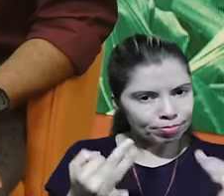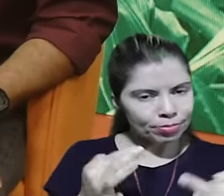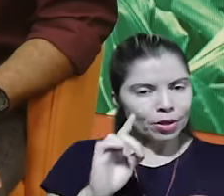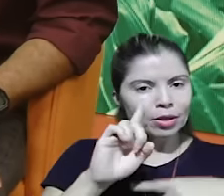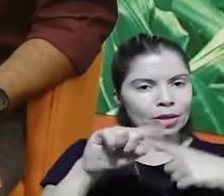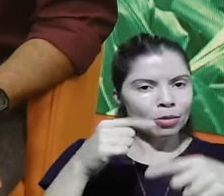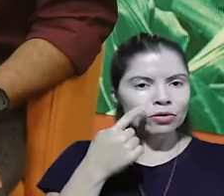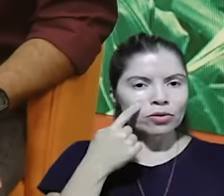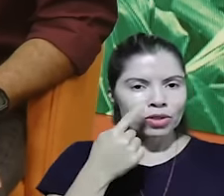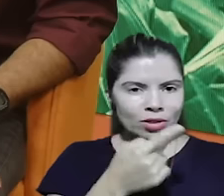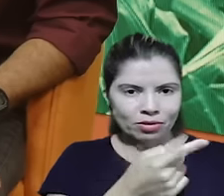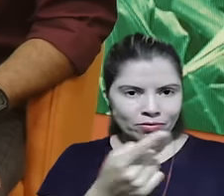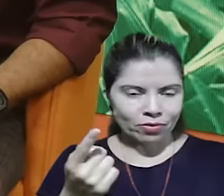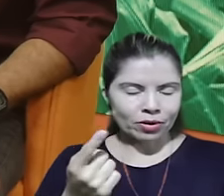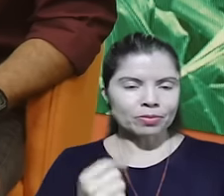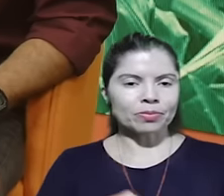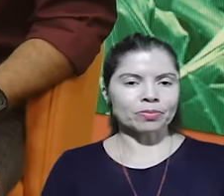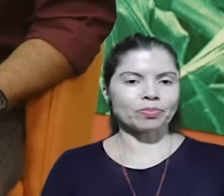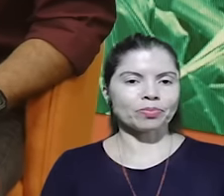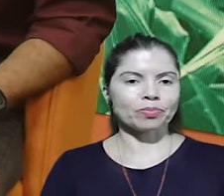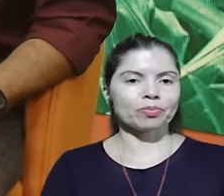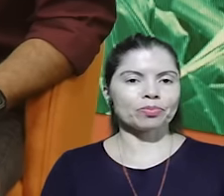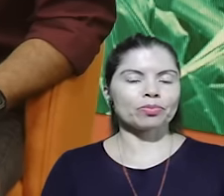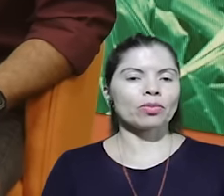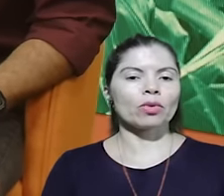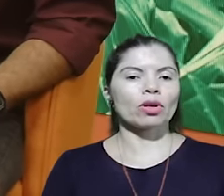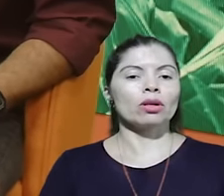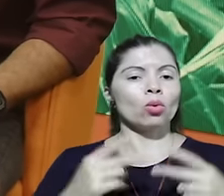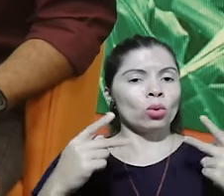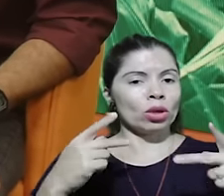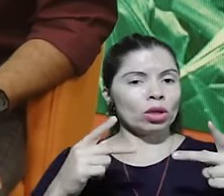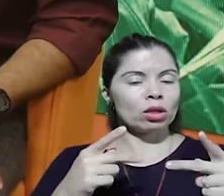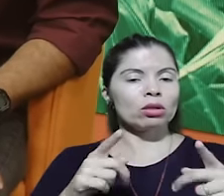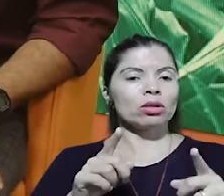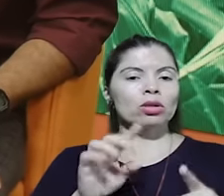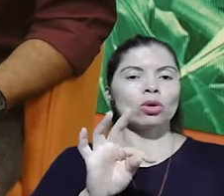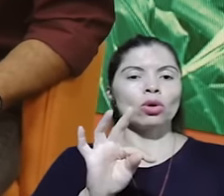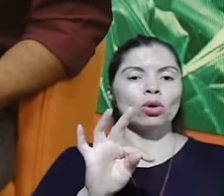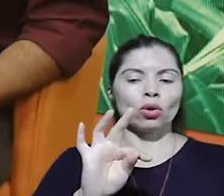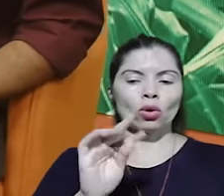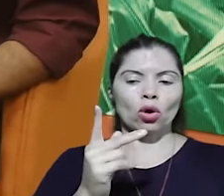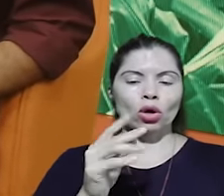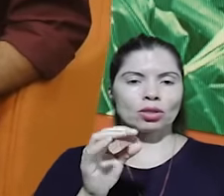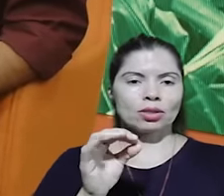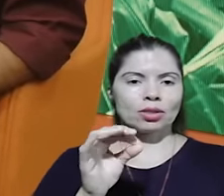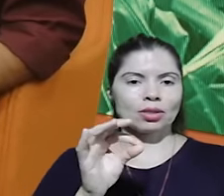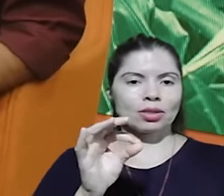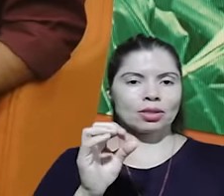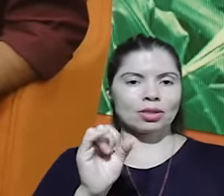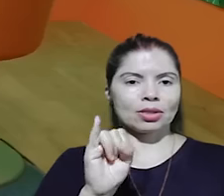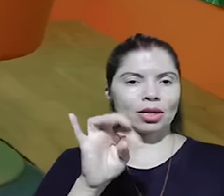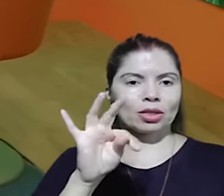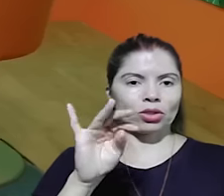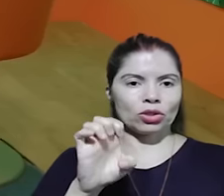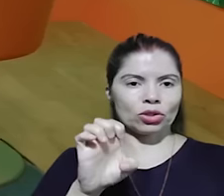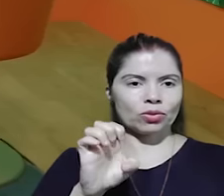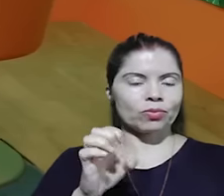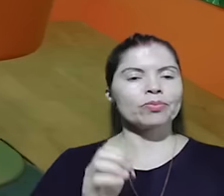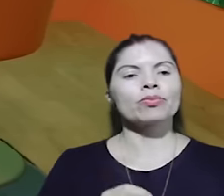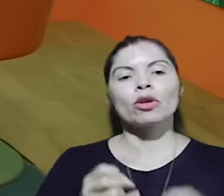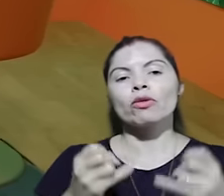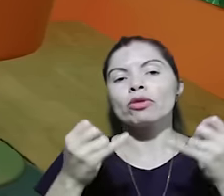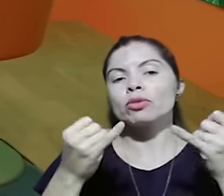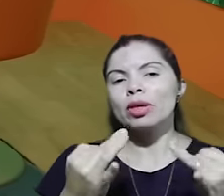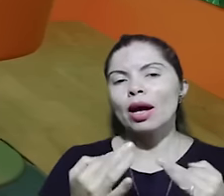o abaixo da nossa apresentação o link e o hotsite ótimo Oscar vamos falar sobre contranota